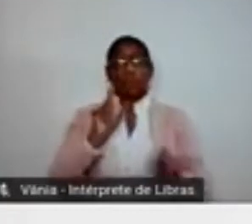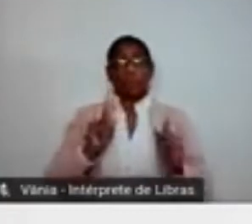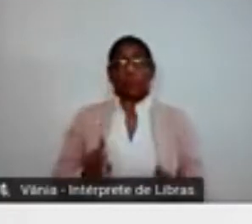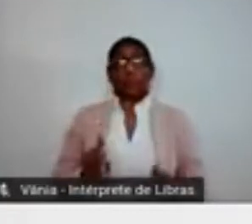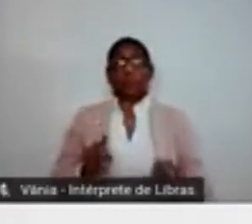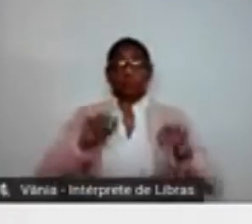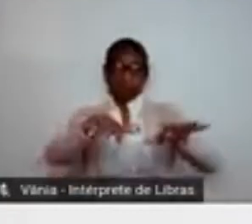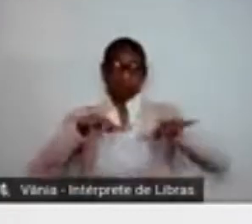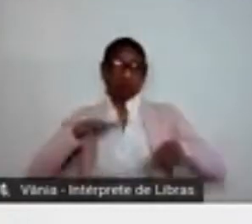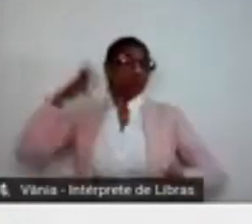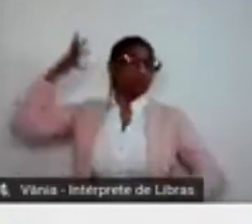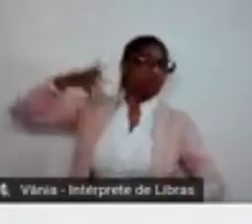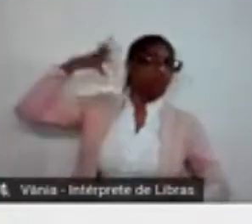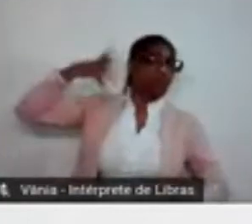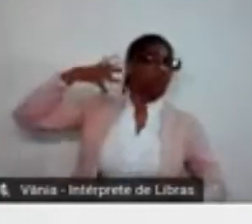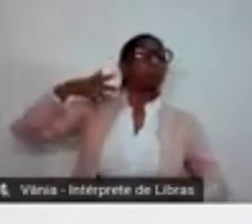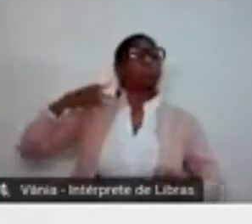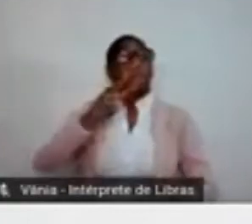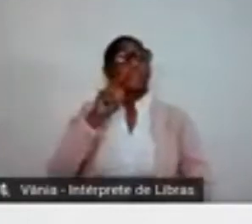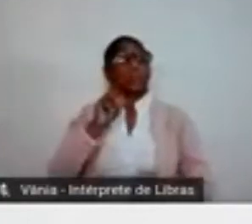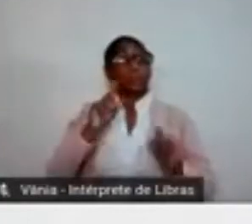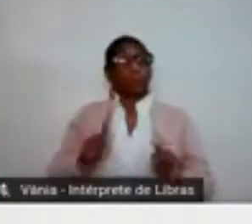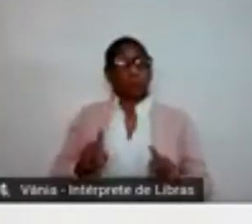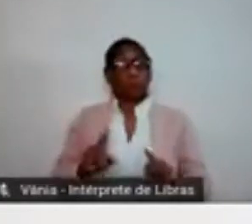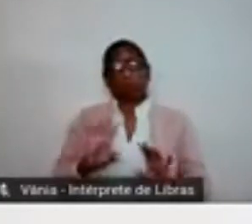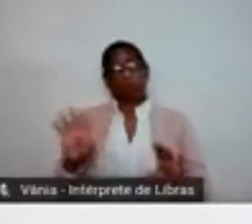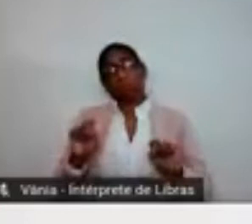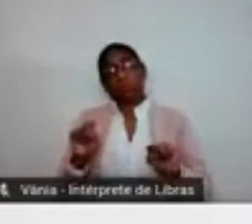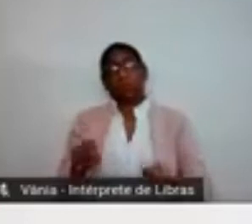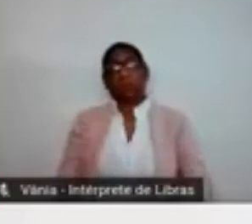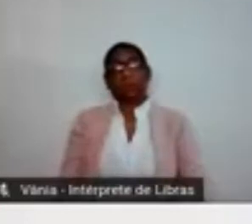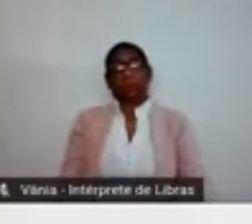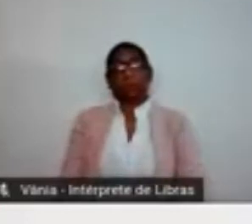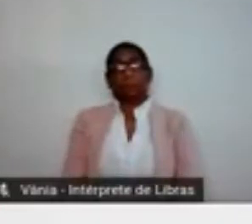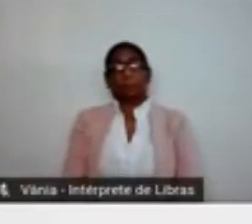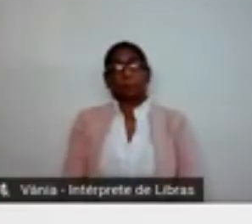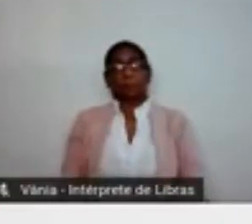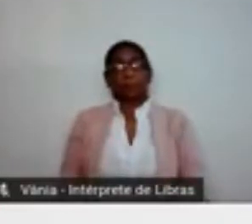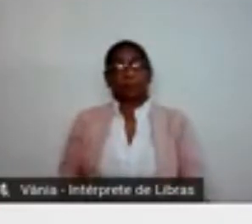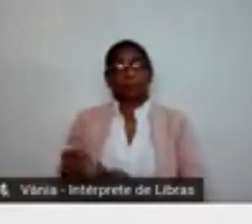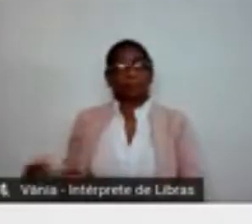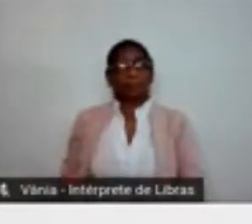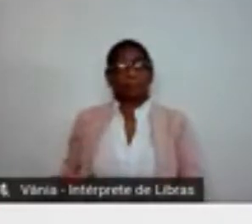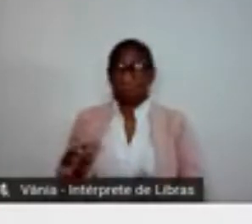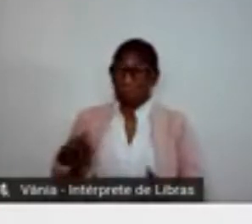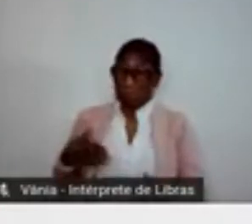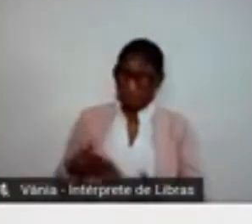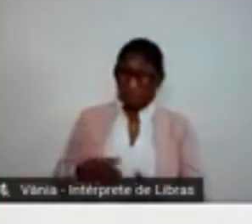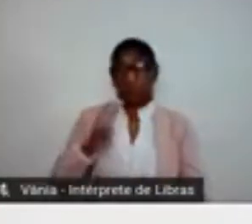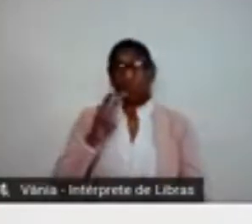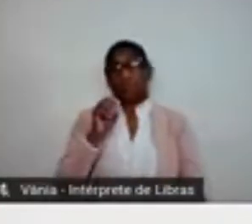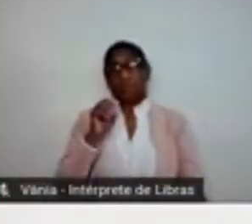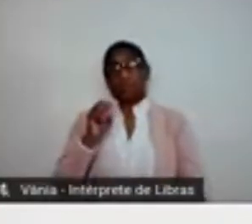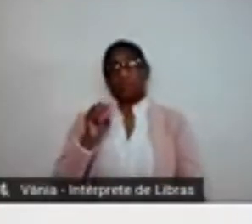de 10% de capacidade de público. O que fizemos aqui foi só ajustar para que fique o máximo de 30 pessoas ou